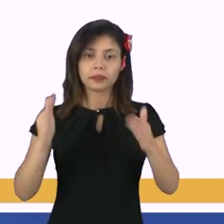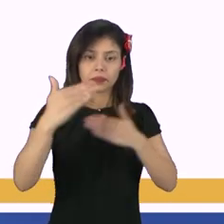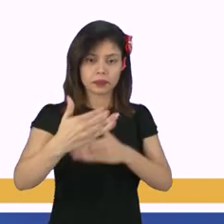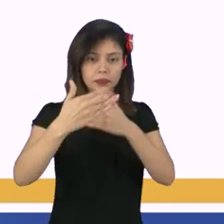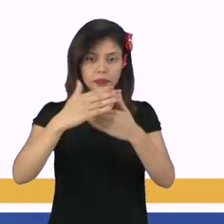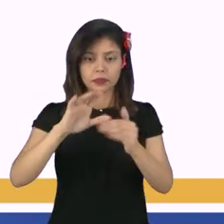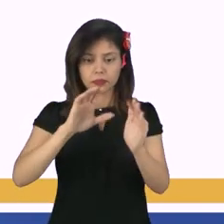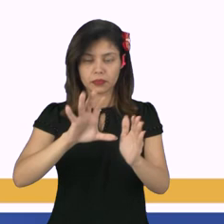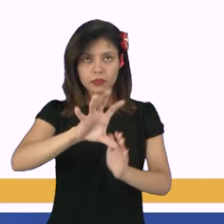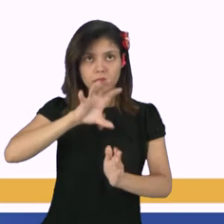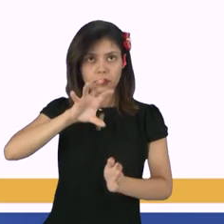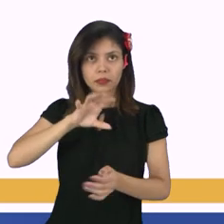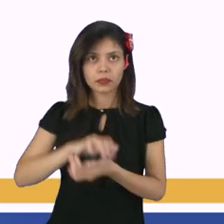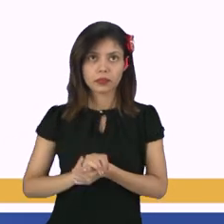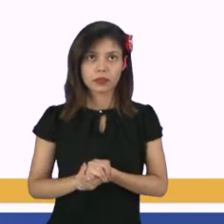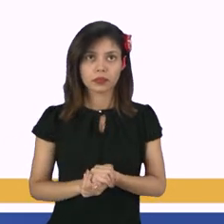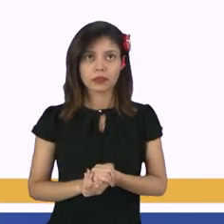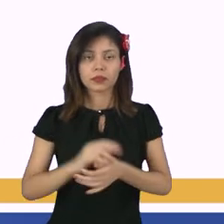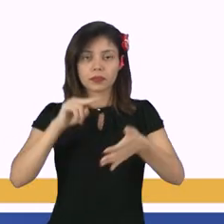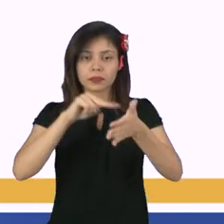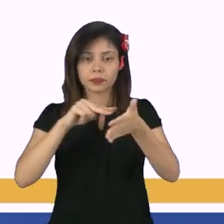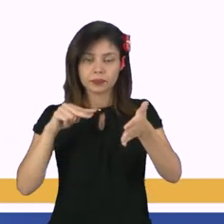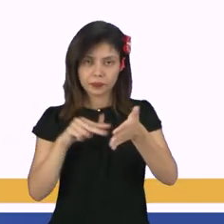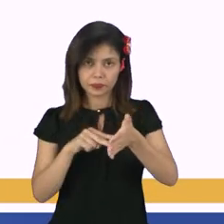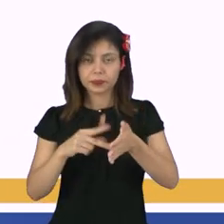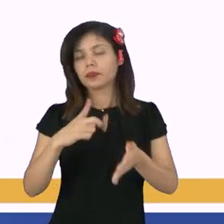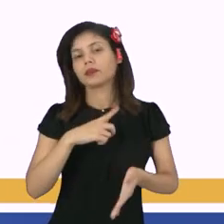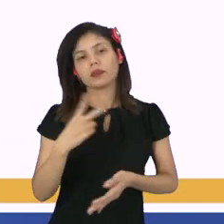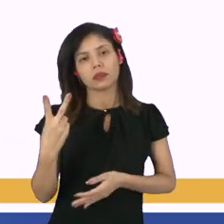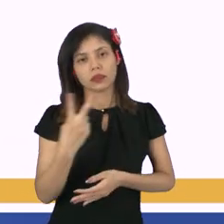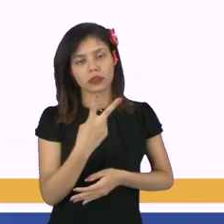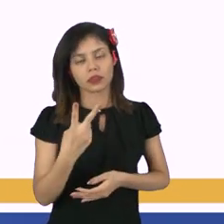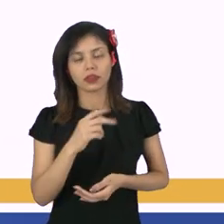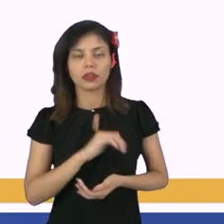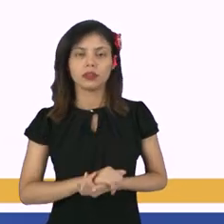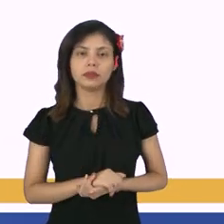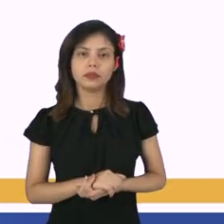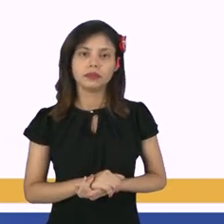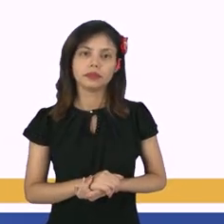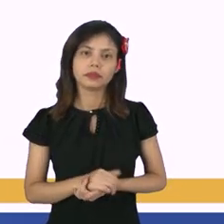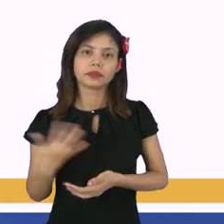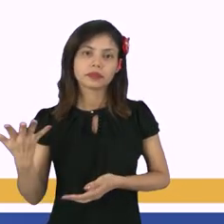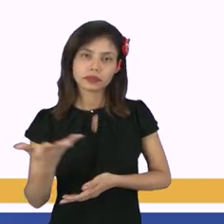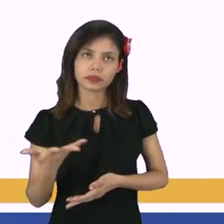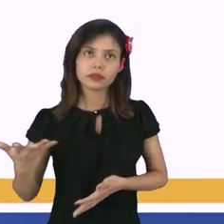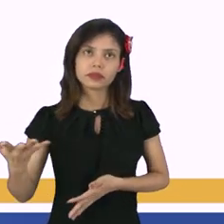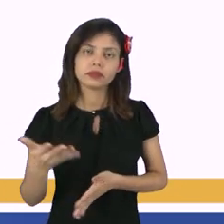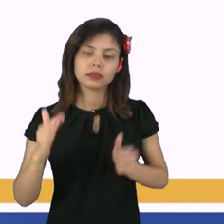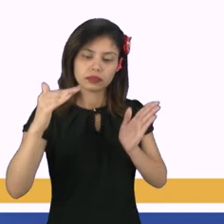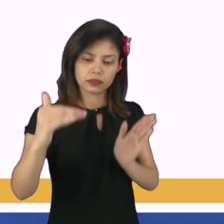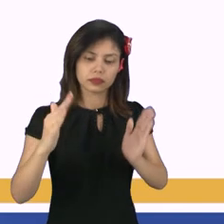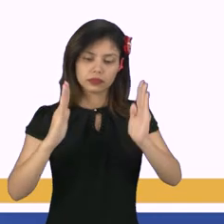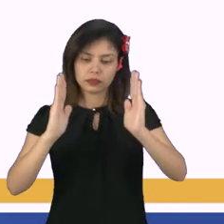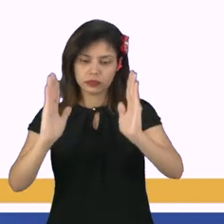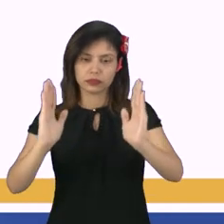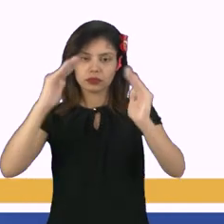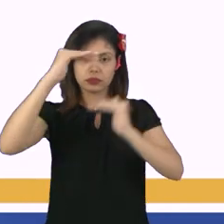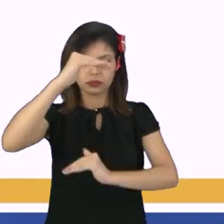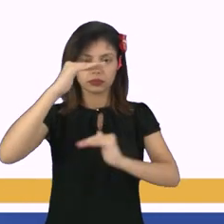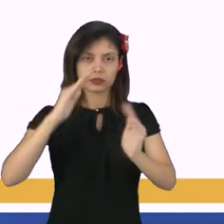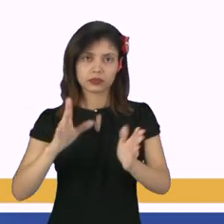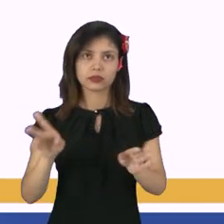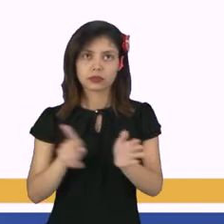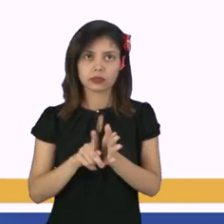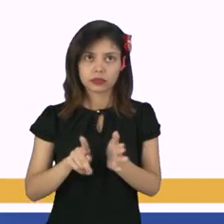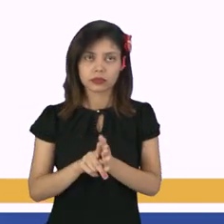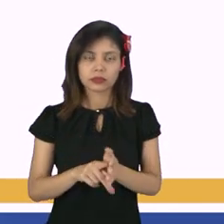cubo é um prisma com certeza Okubo ele possui duas você pode ver que ele tem duas bases quadradas Opostas e